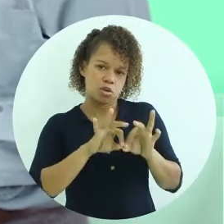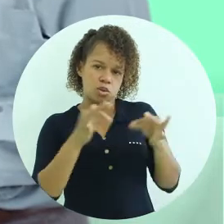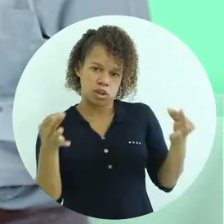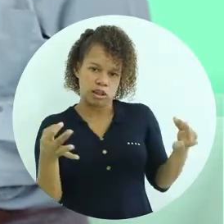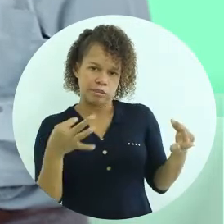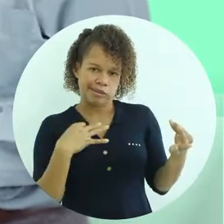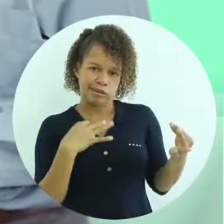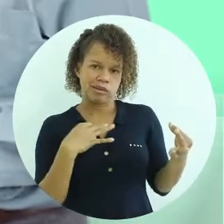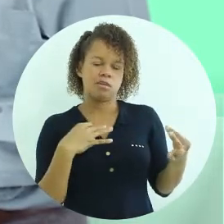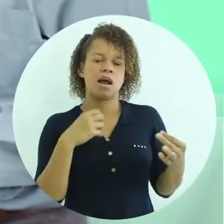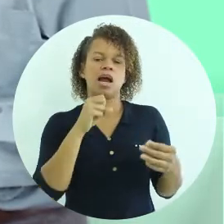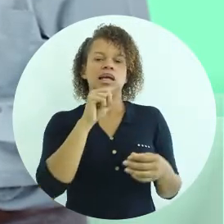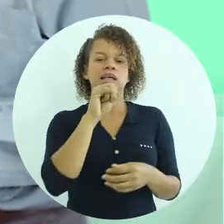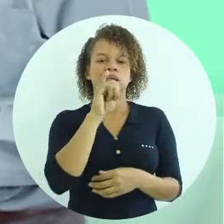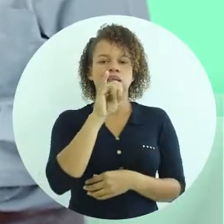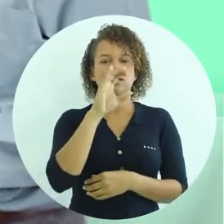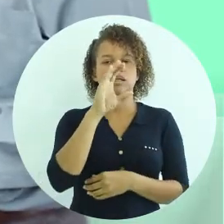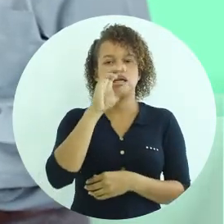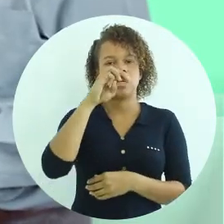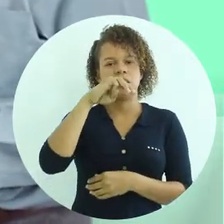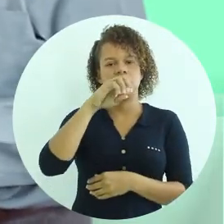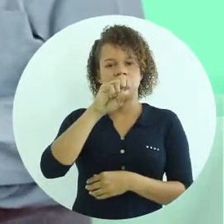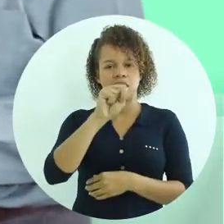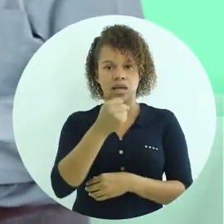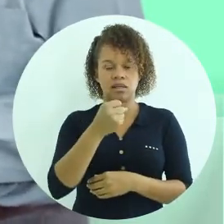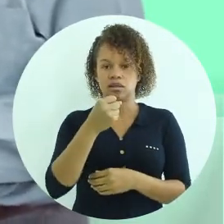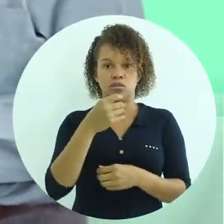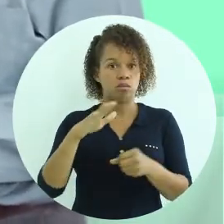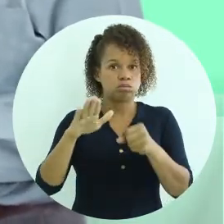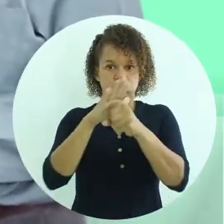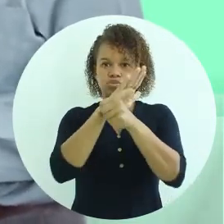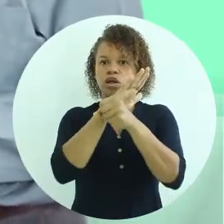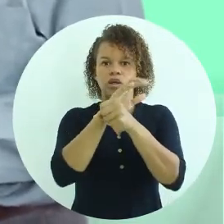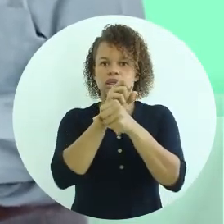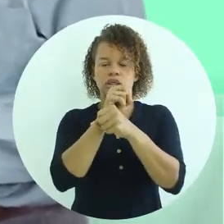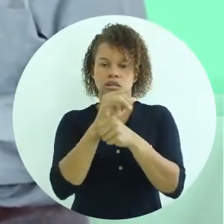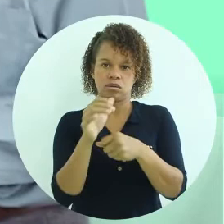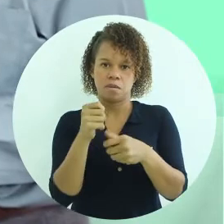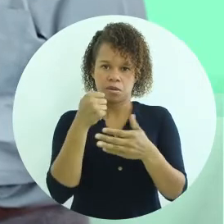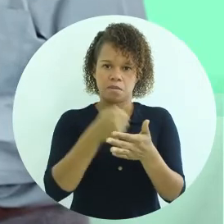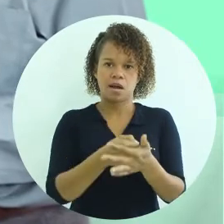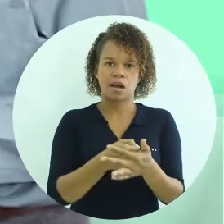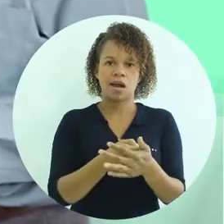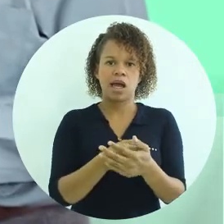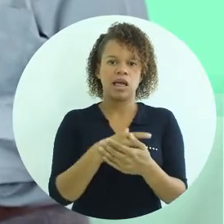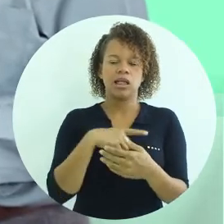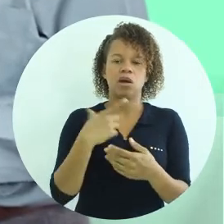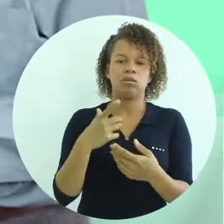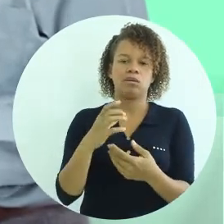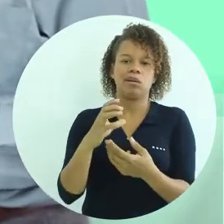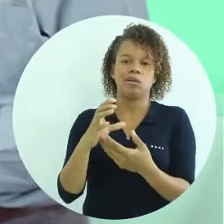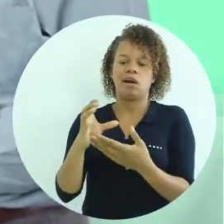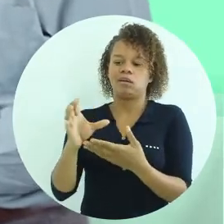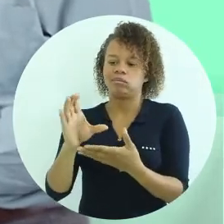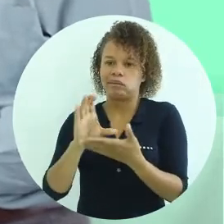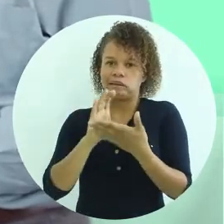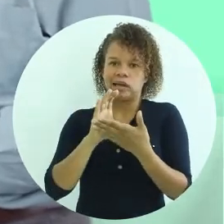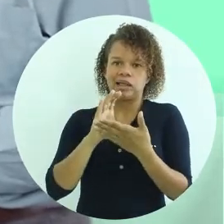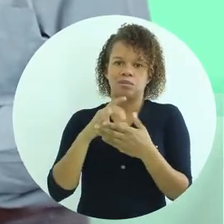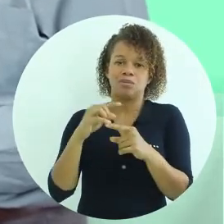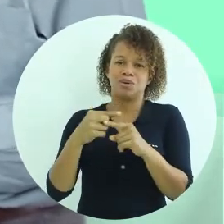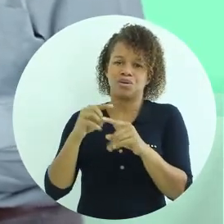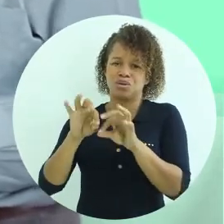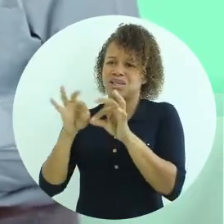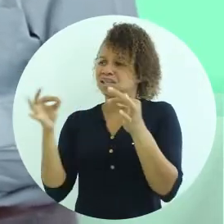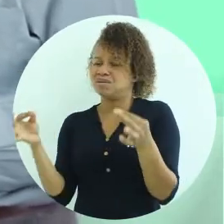o ICMS cheio, se eu não tiver benefício fiscal, e eu não tenho crédito nenhum disso, porque eu sou do Simples. Se fosse